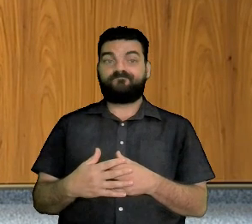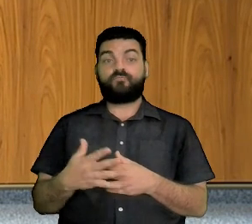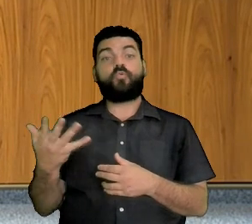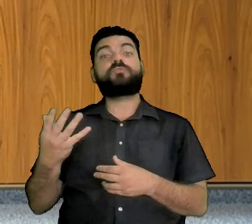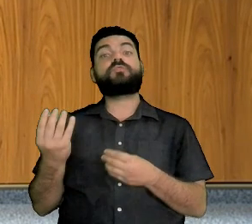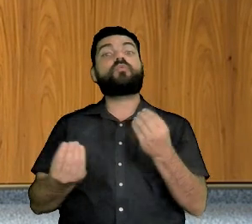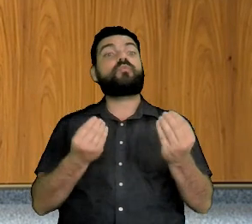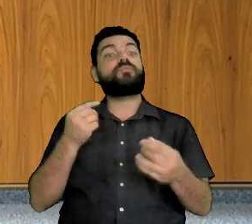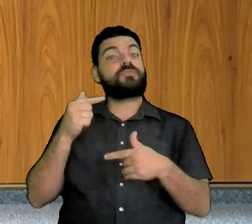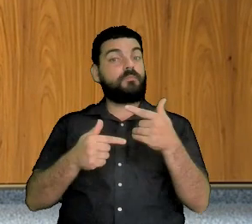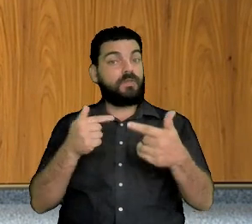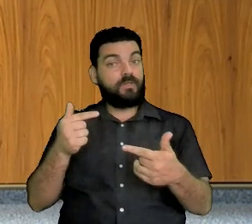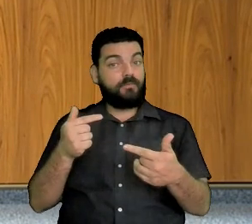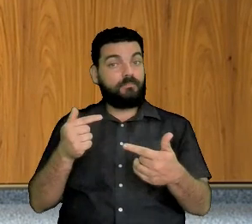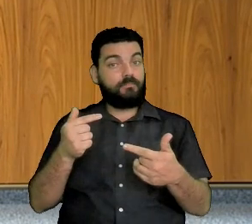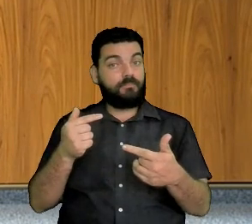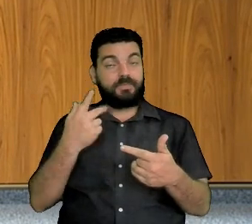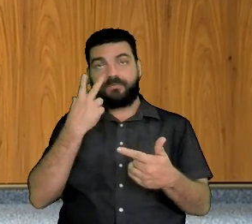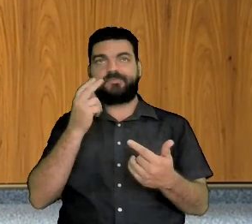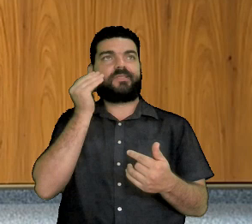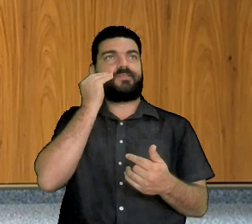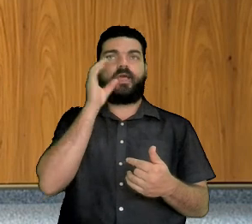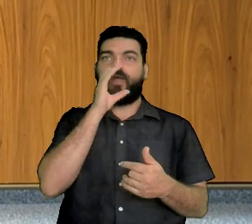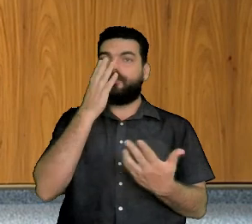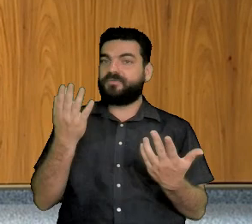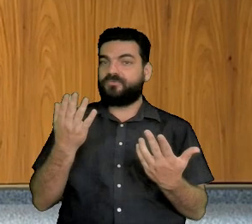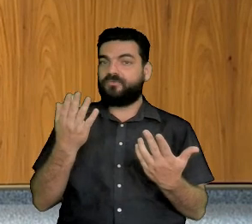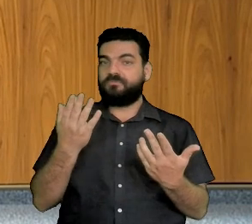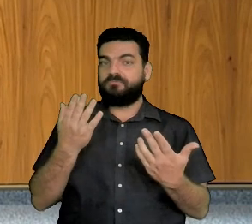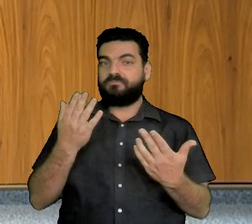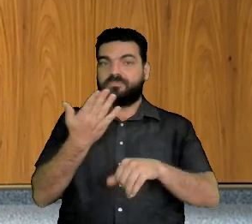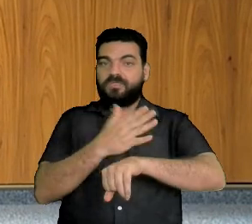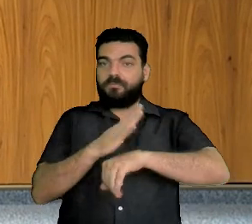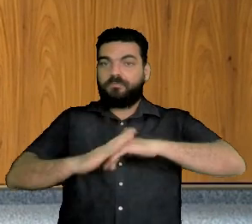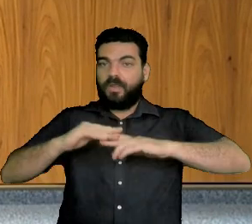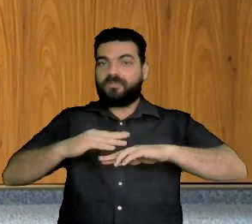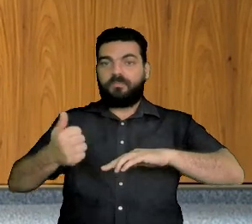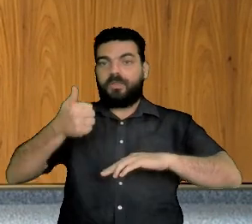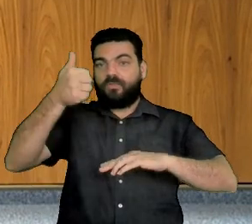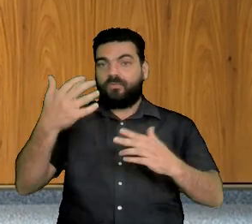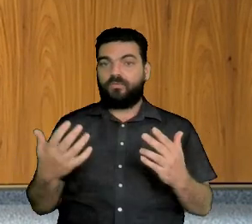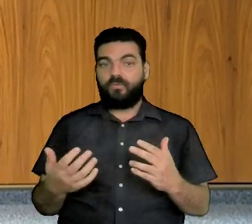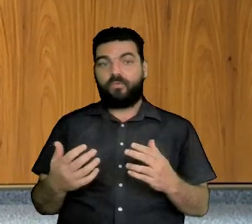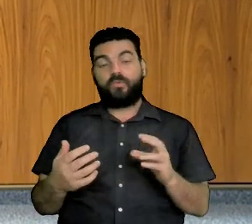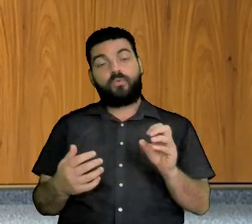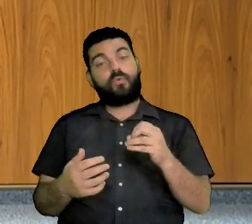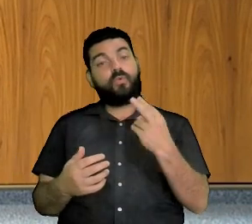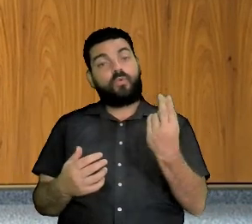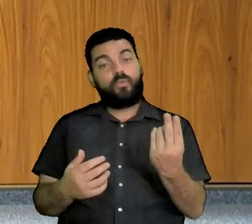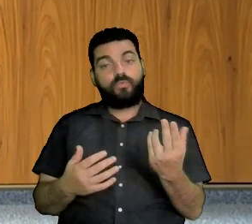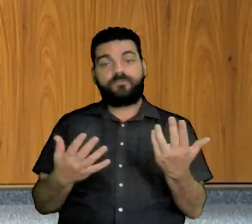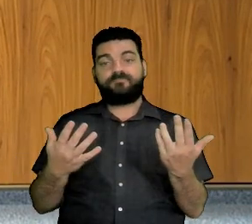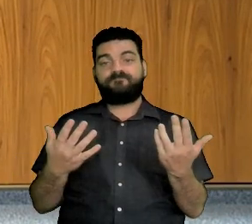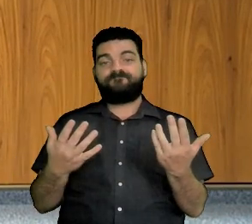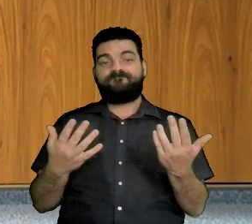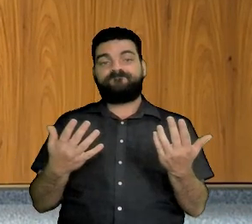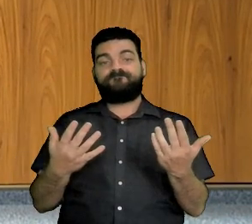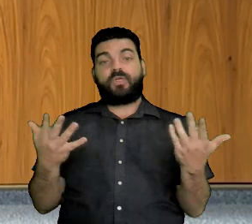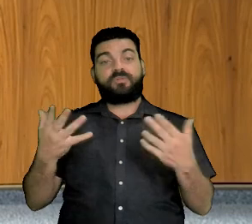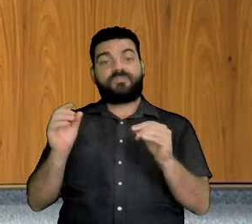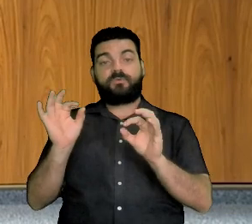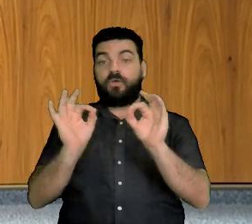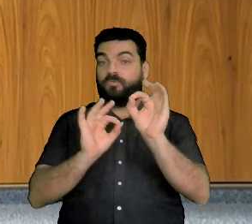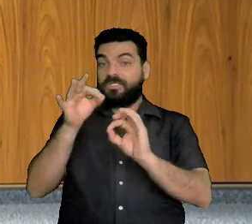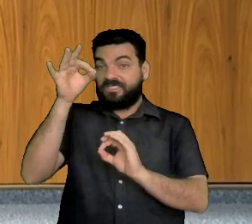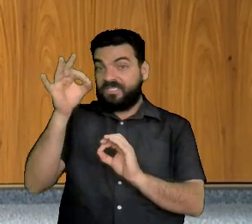bem colocado, porque não agir de uma outra maneira mais racional, mais prática e, portanto, mais efetiva. E